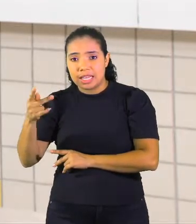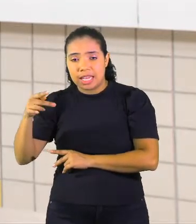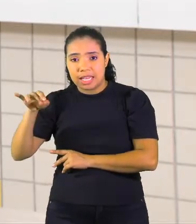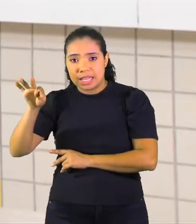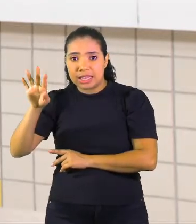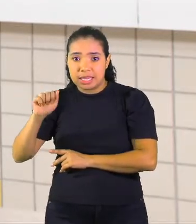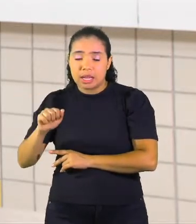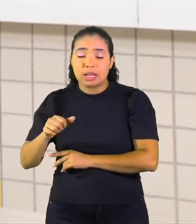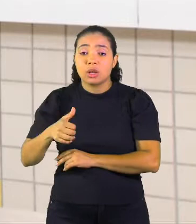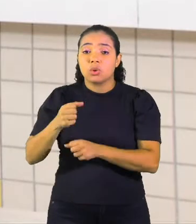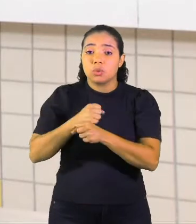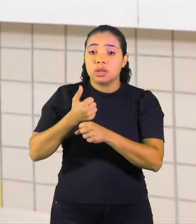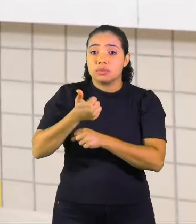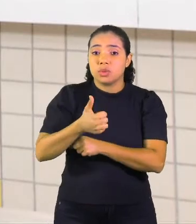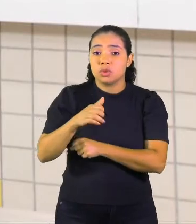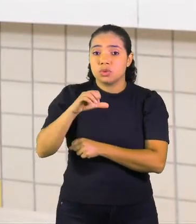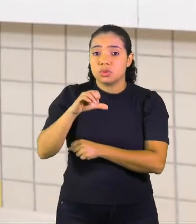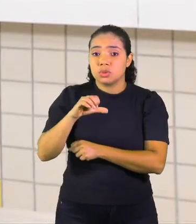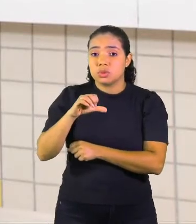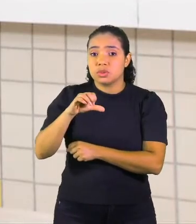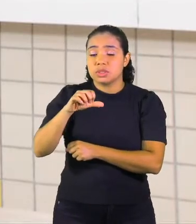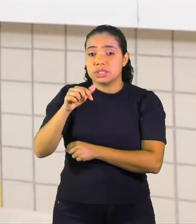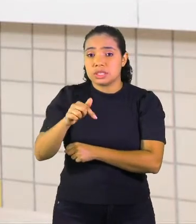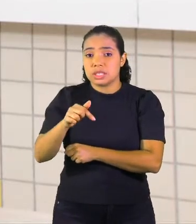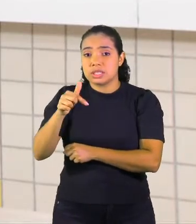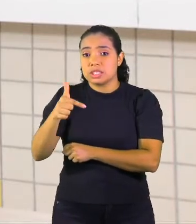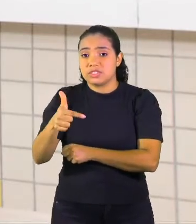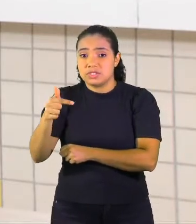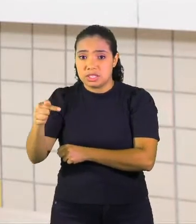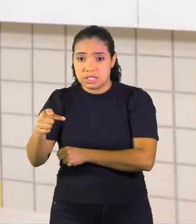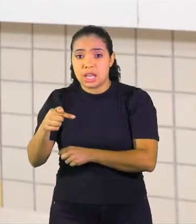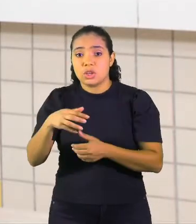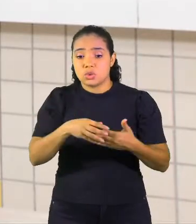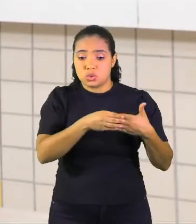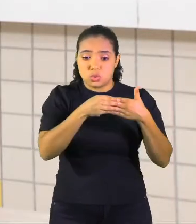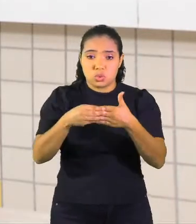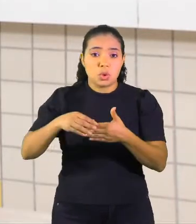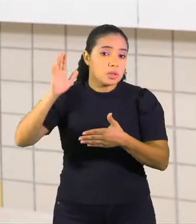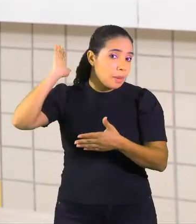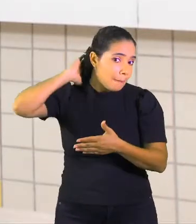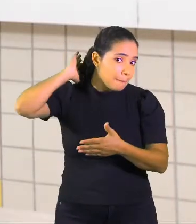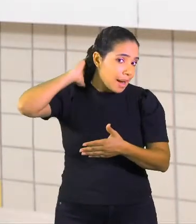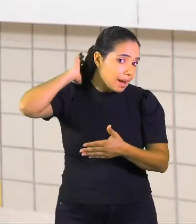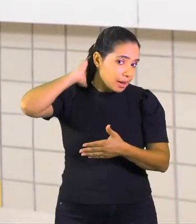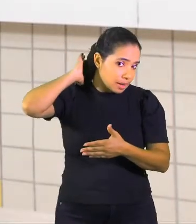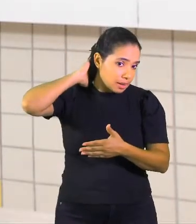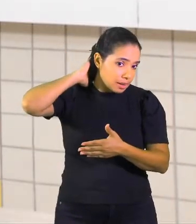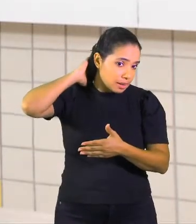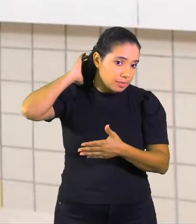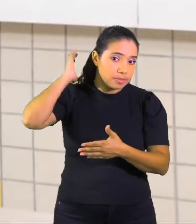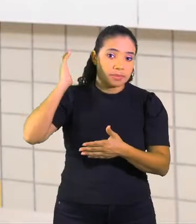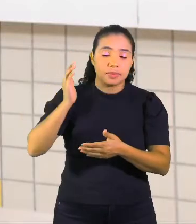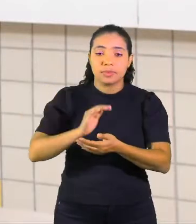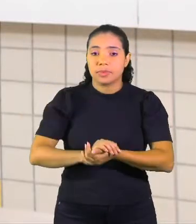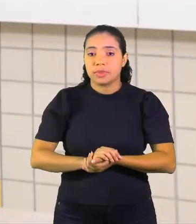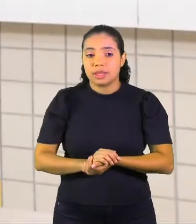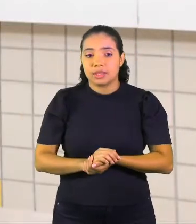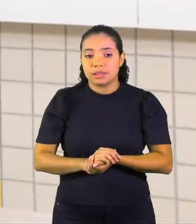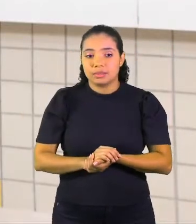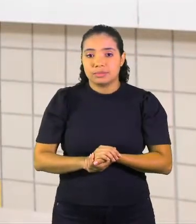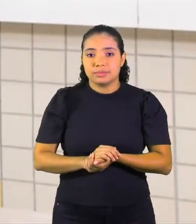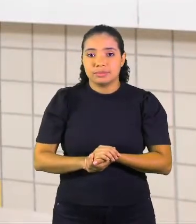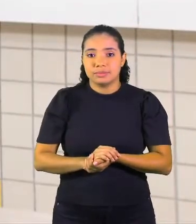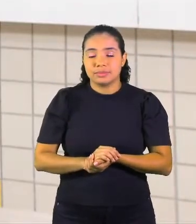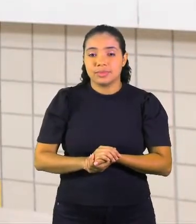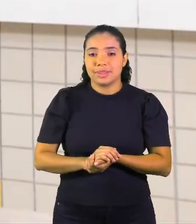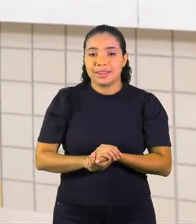1727 ele trouxe para o estado do Pará essa muda. A partir daí, o café foi